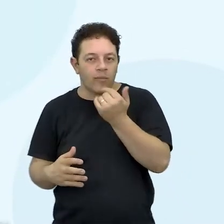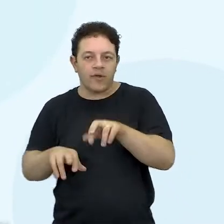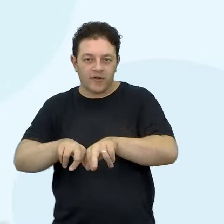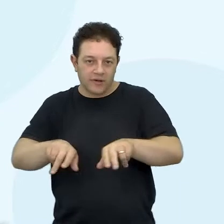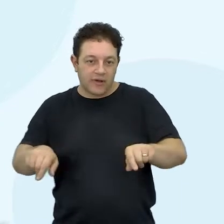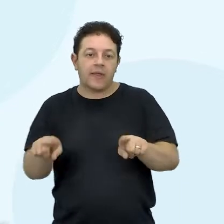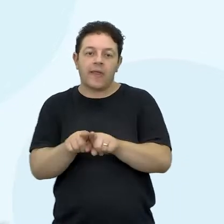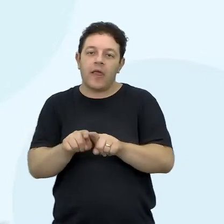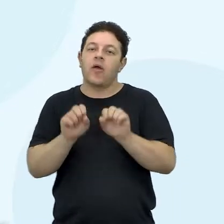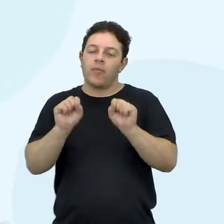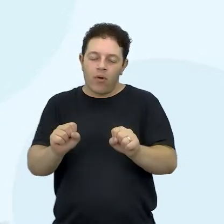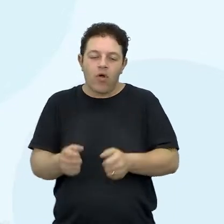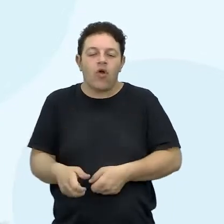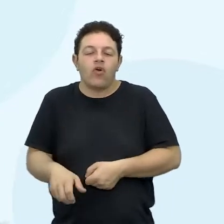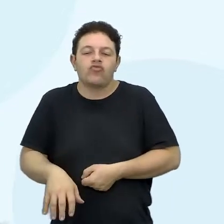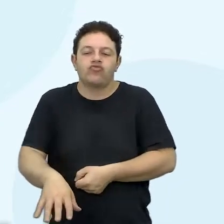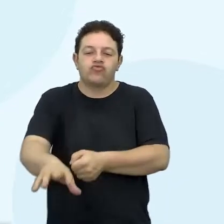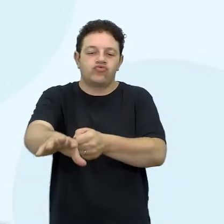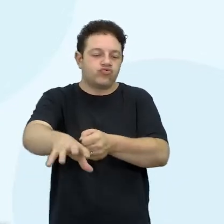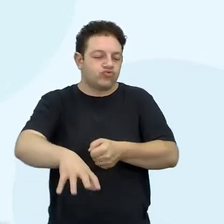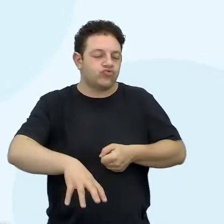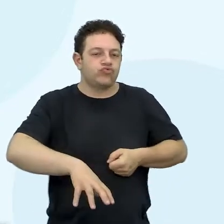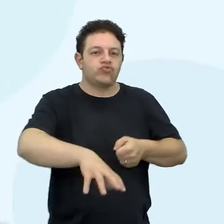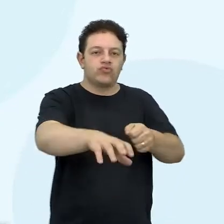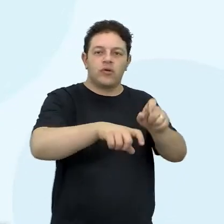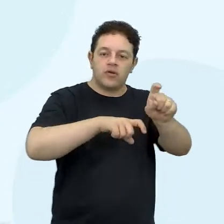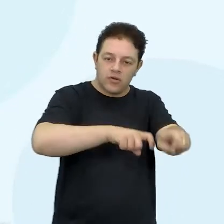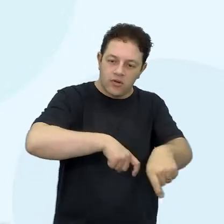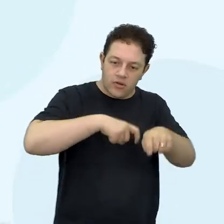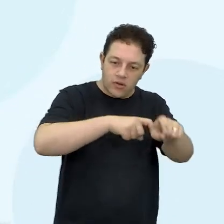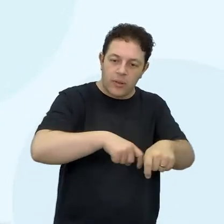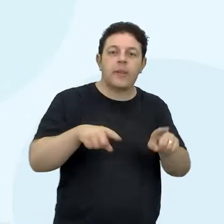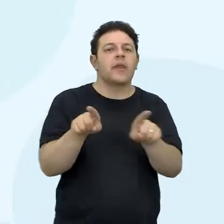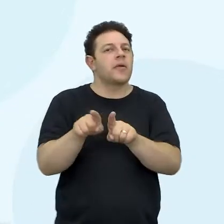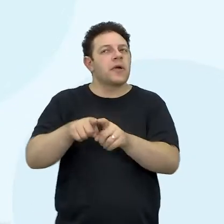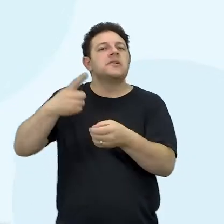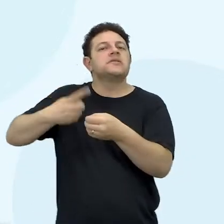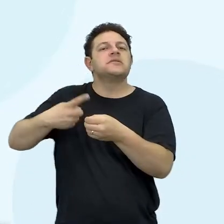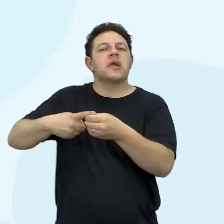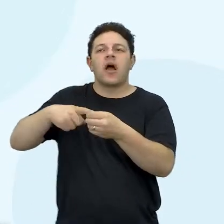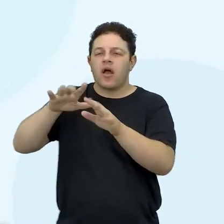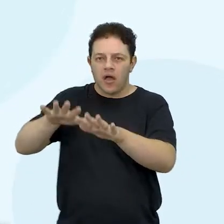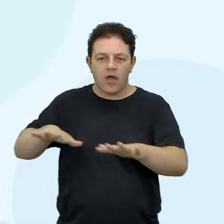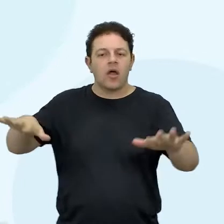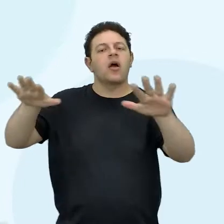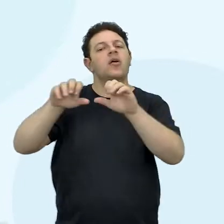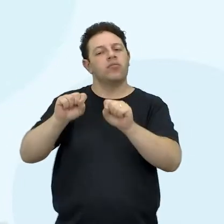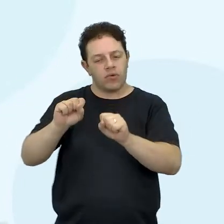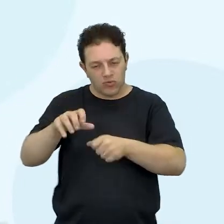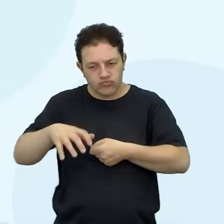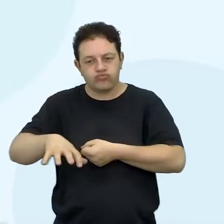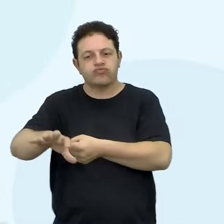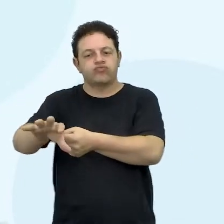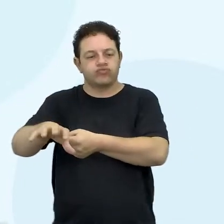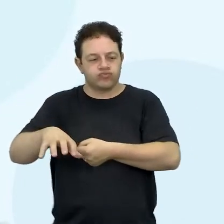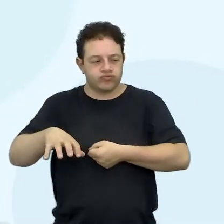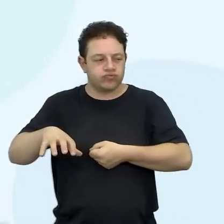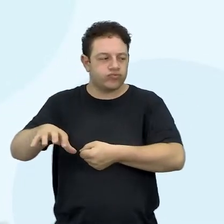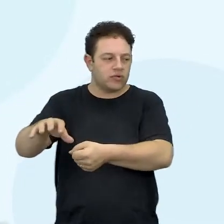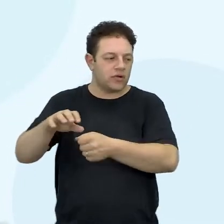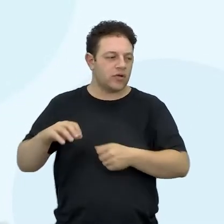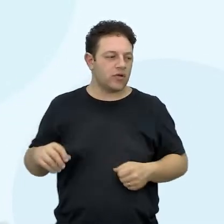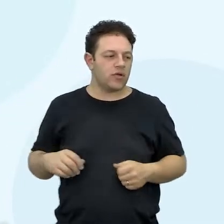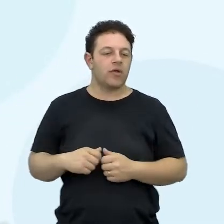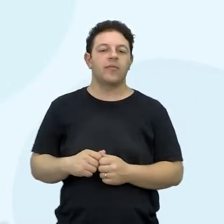e utilizados no ambiente rural, quanto no ambiente urbano, e também, né, a gente falou muito